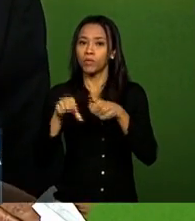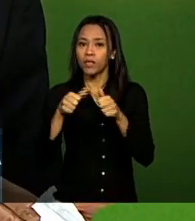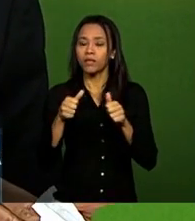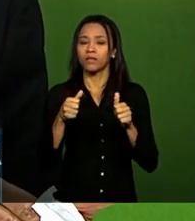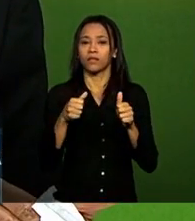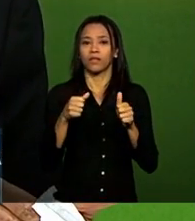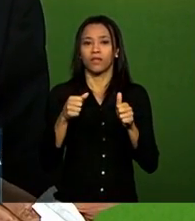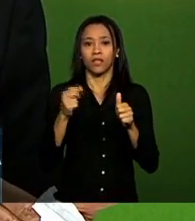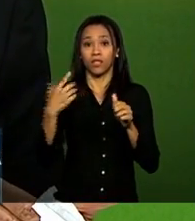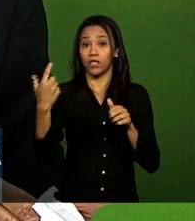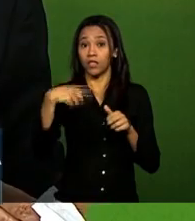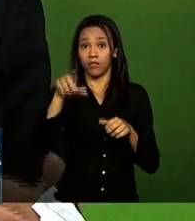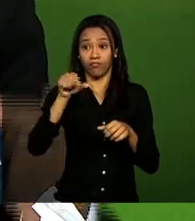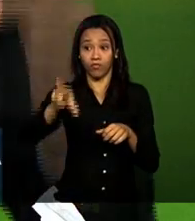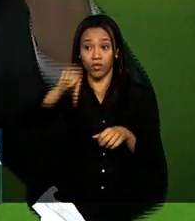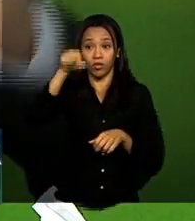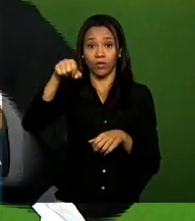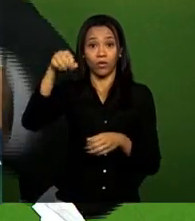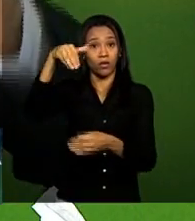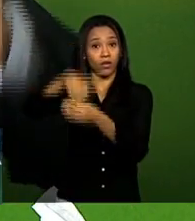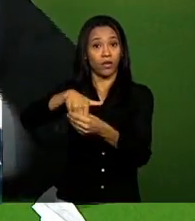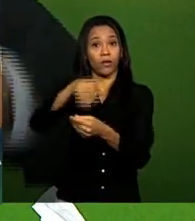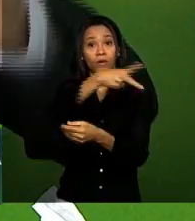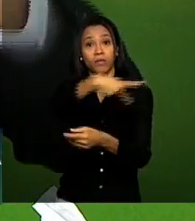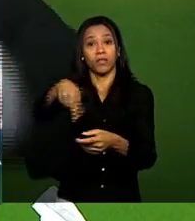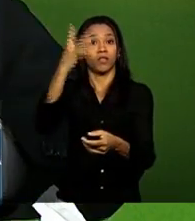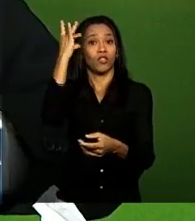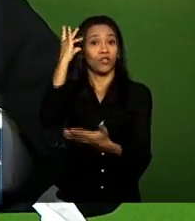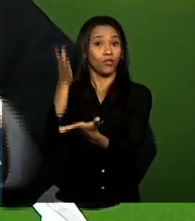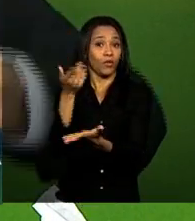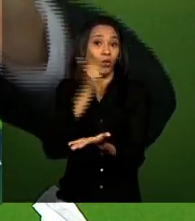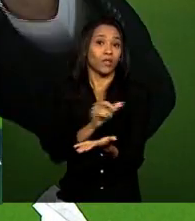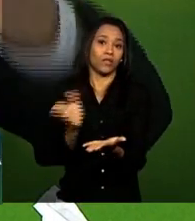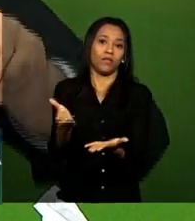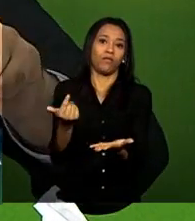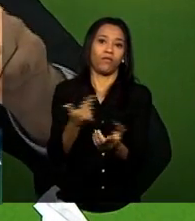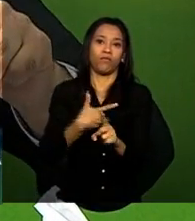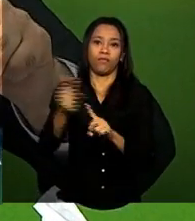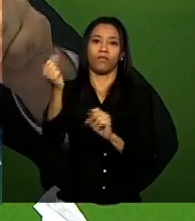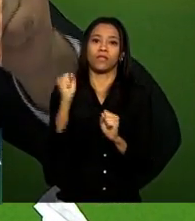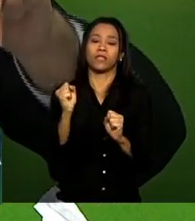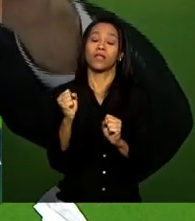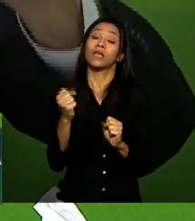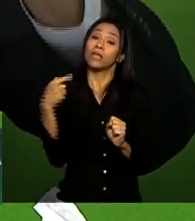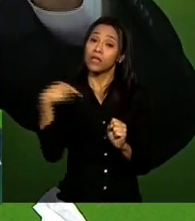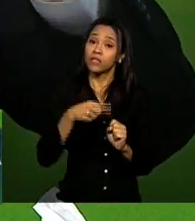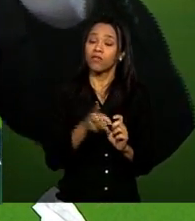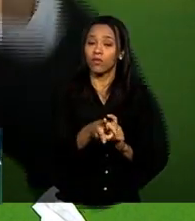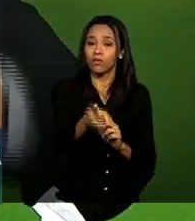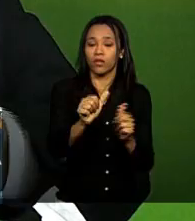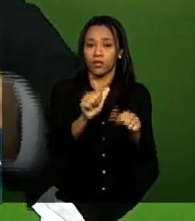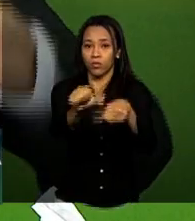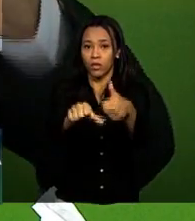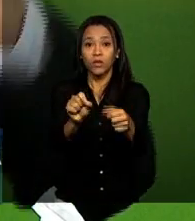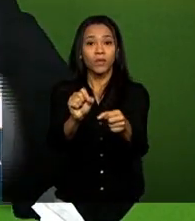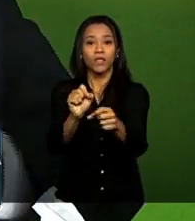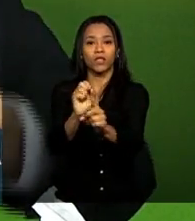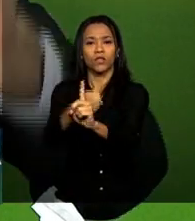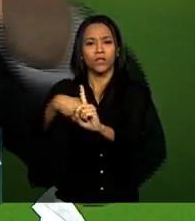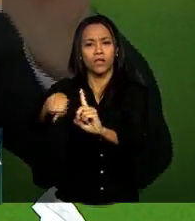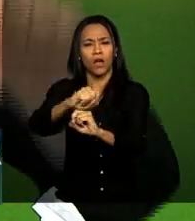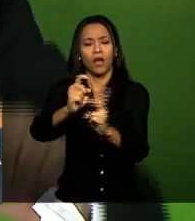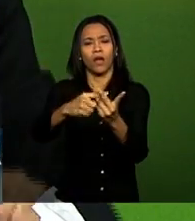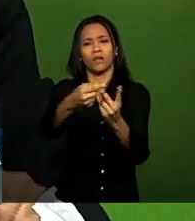que elegeu a presidente Dilma rusf e será esta agenda de mudanças e de reformas e sociais